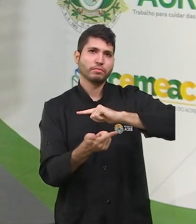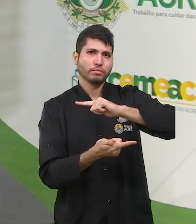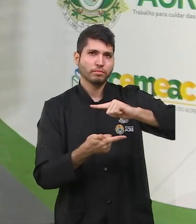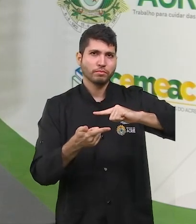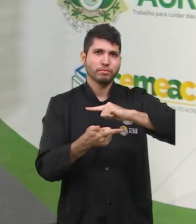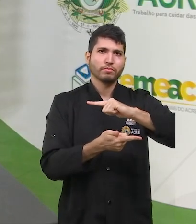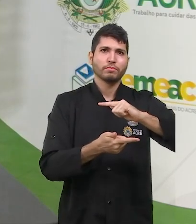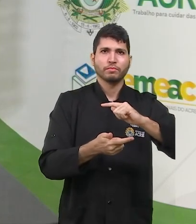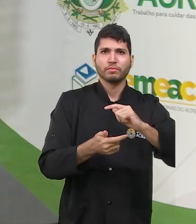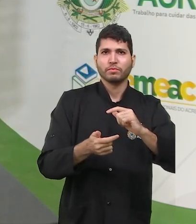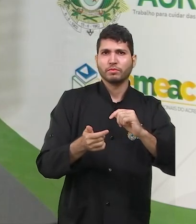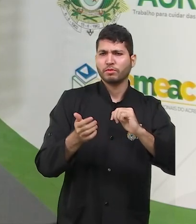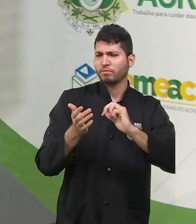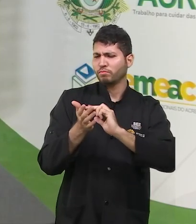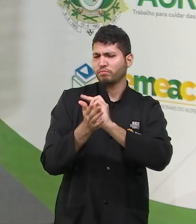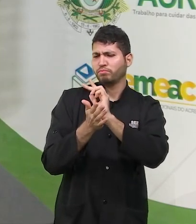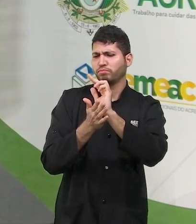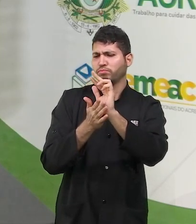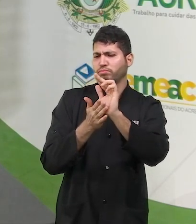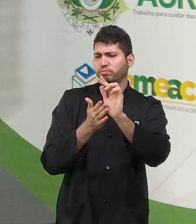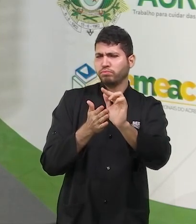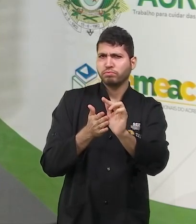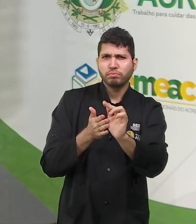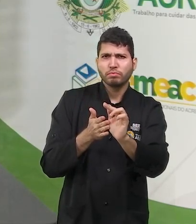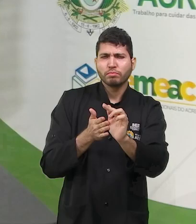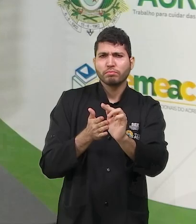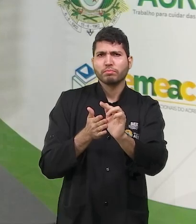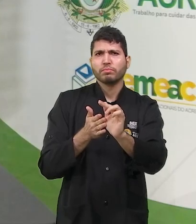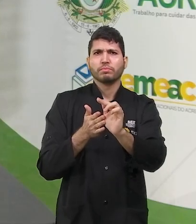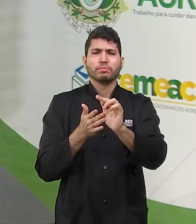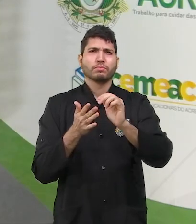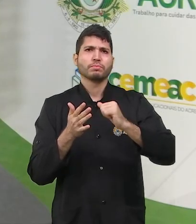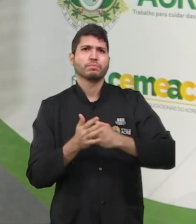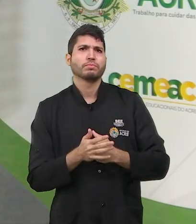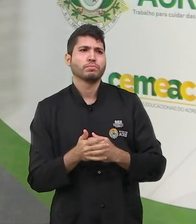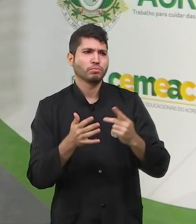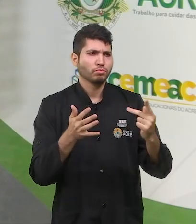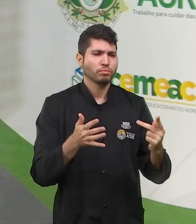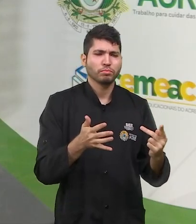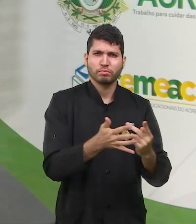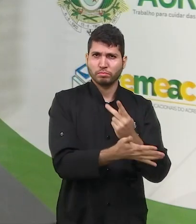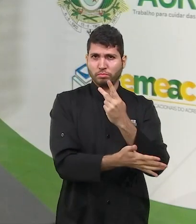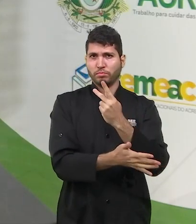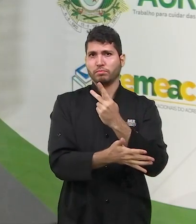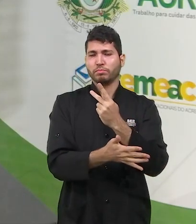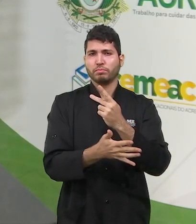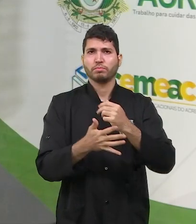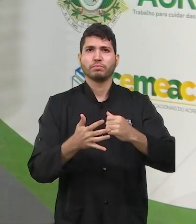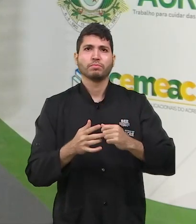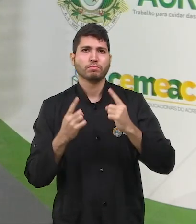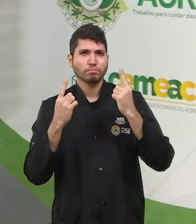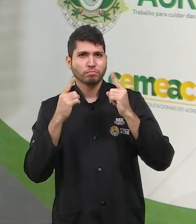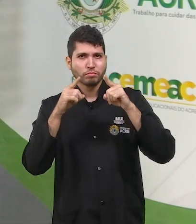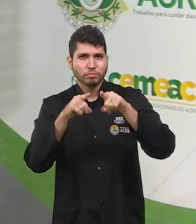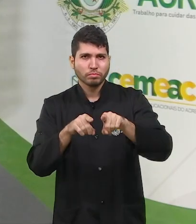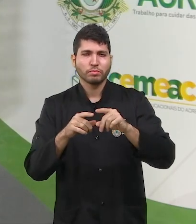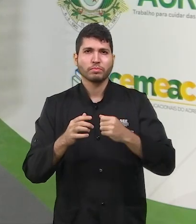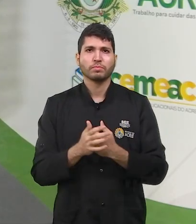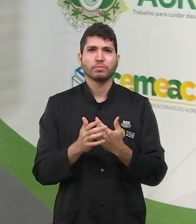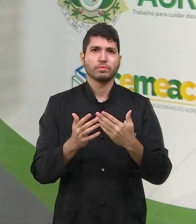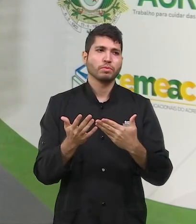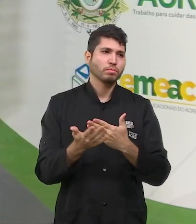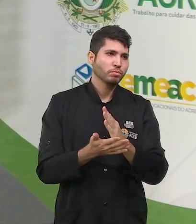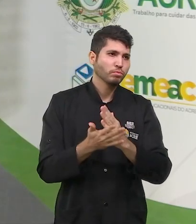gente tem várias intercorrências, a gente tem várias coisas acontecendo ao mesmo tempo. Ao mesmo tempo em que a economia